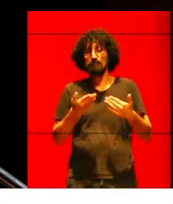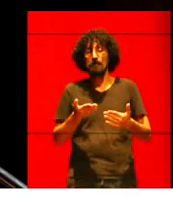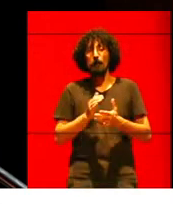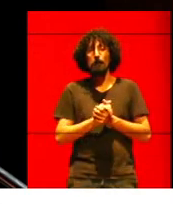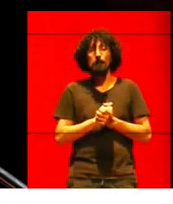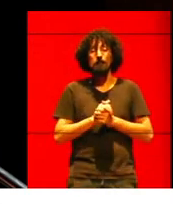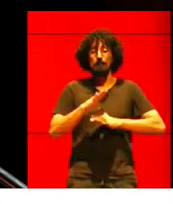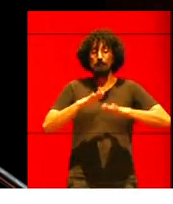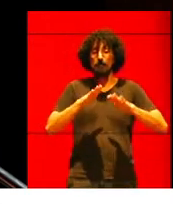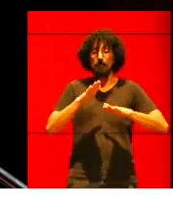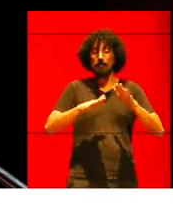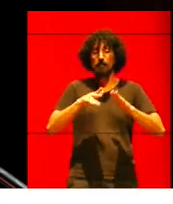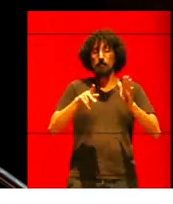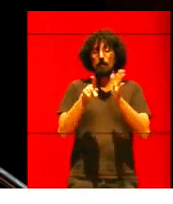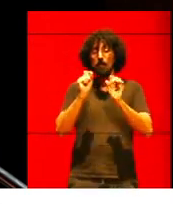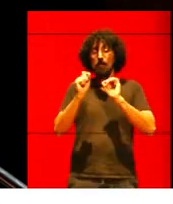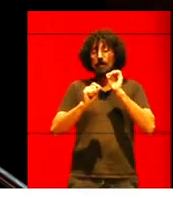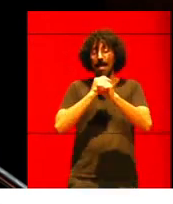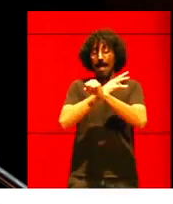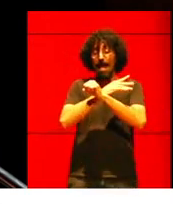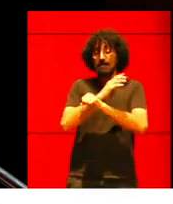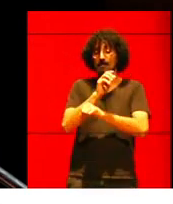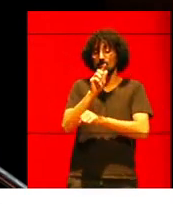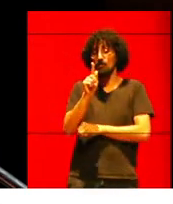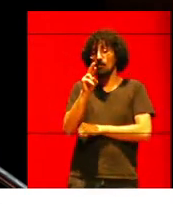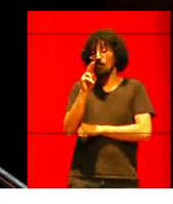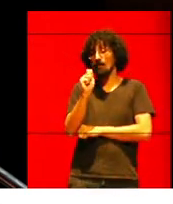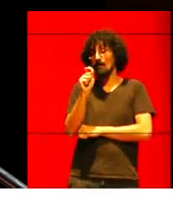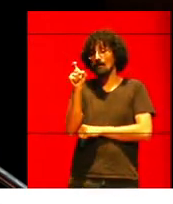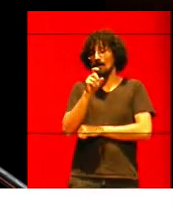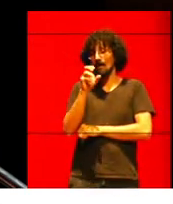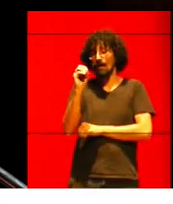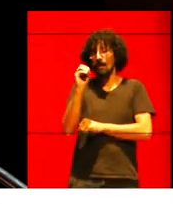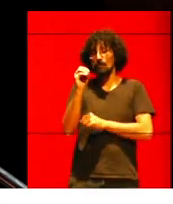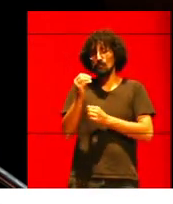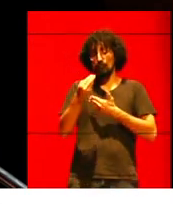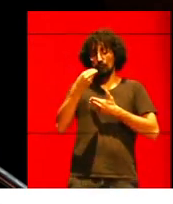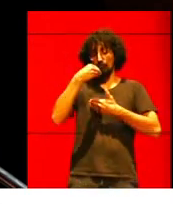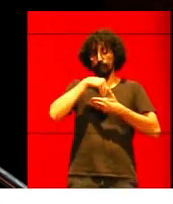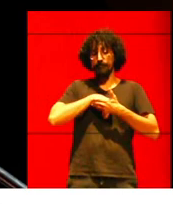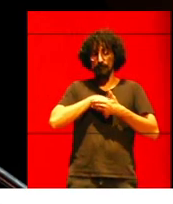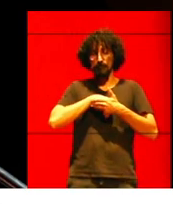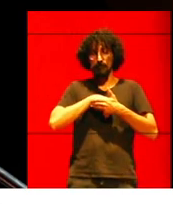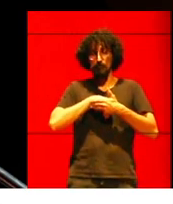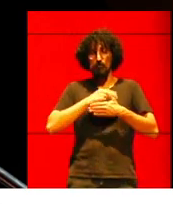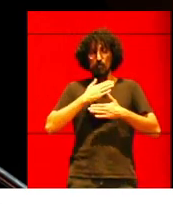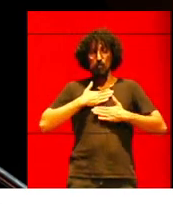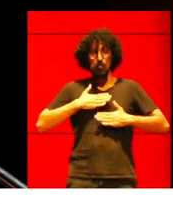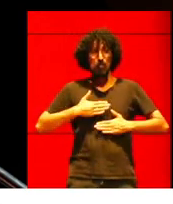deposição de ácidos graxos presentes no interior das veias.